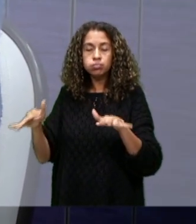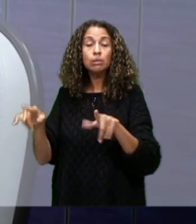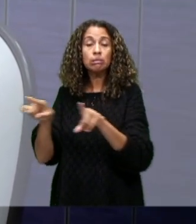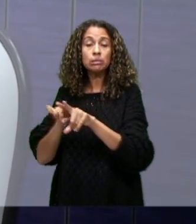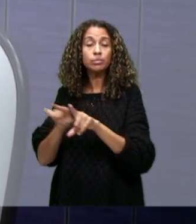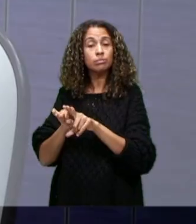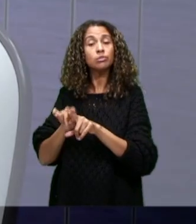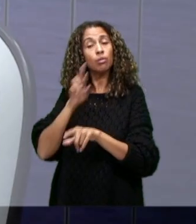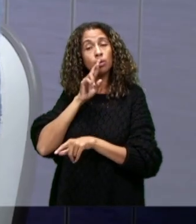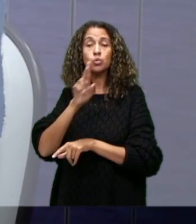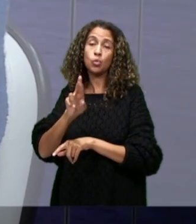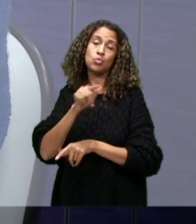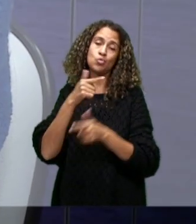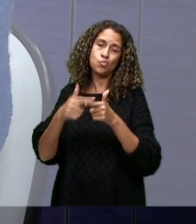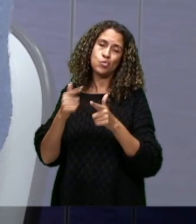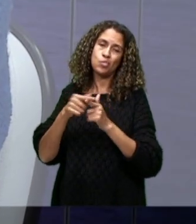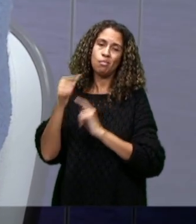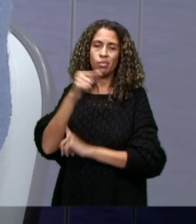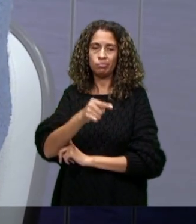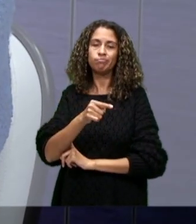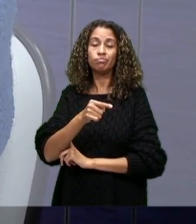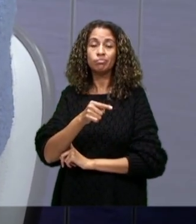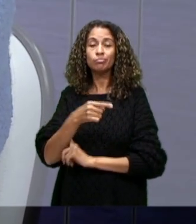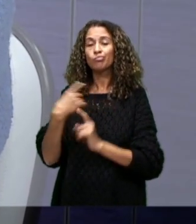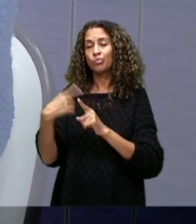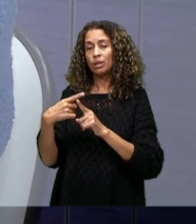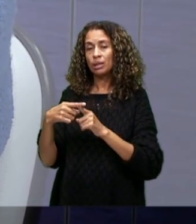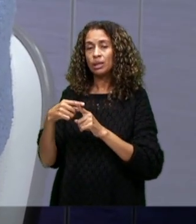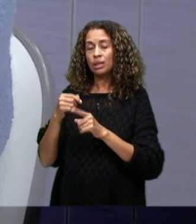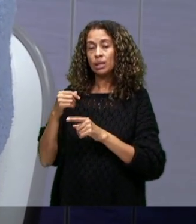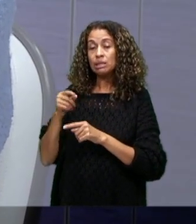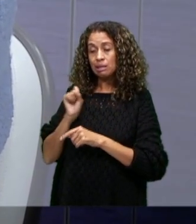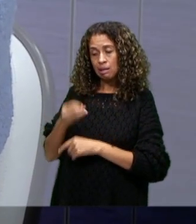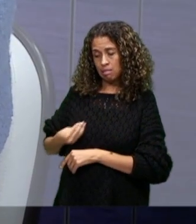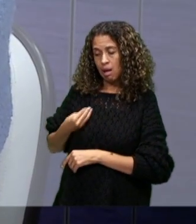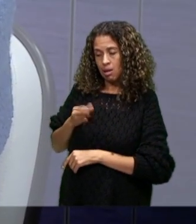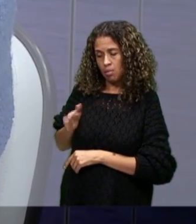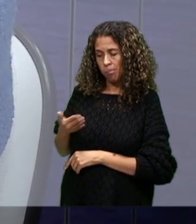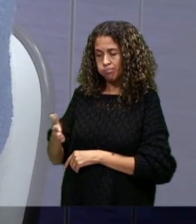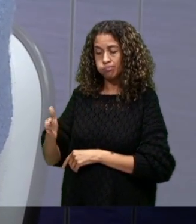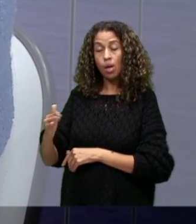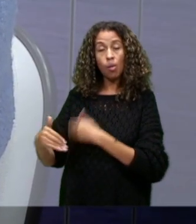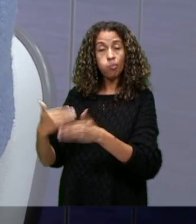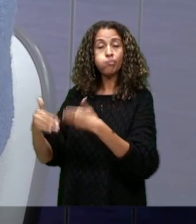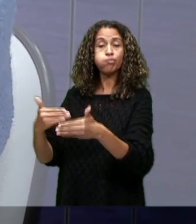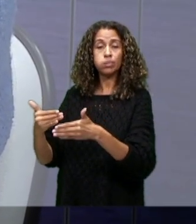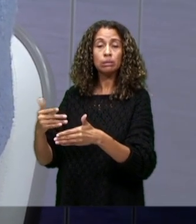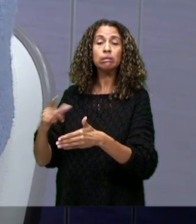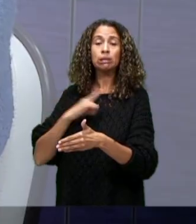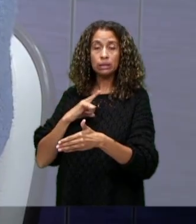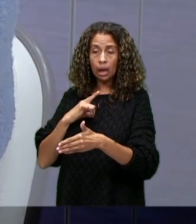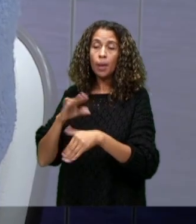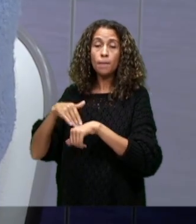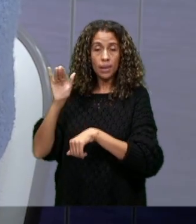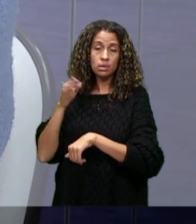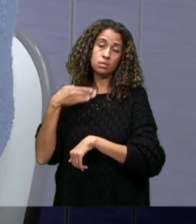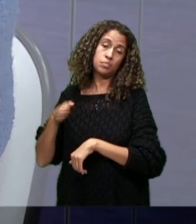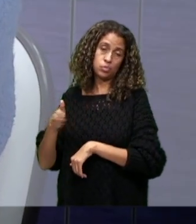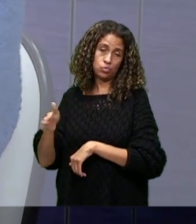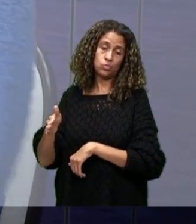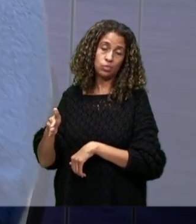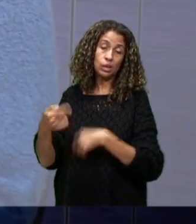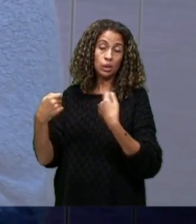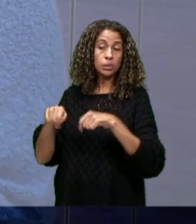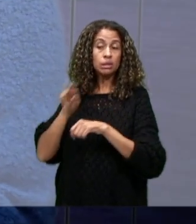né, dessa questão que enquanto ele está no ambiente dele, ele está crescendo, ele está se reproduzindo, ele está dando mais peixe. Então a